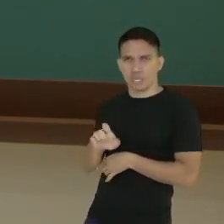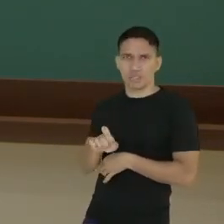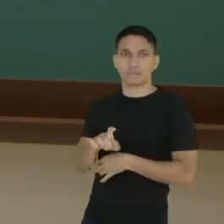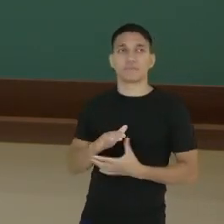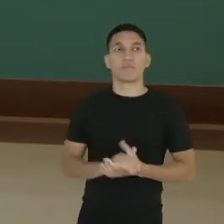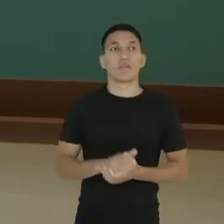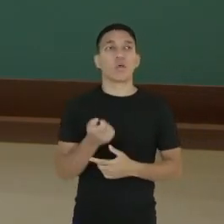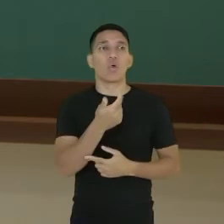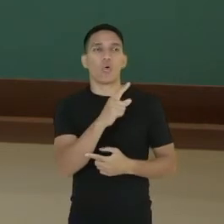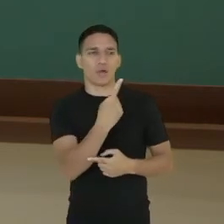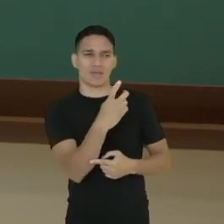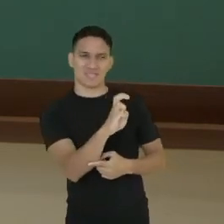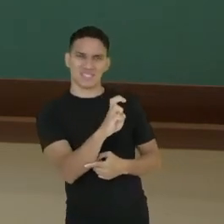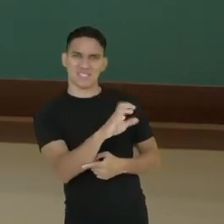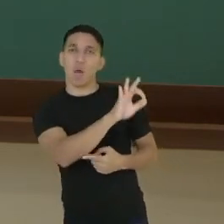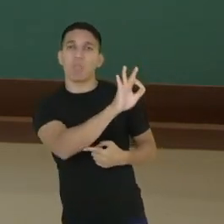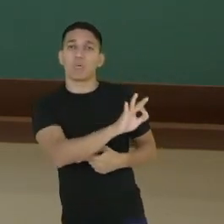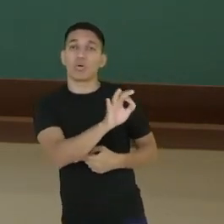porque